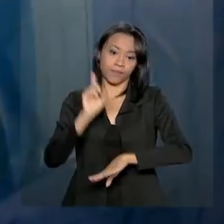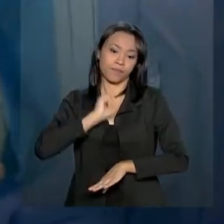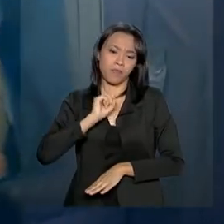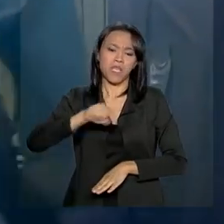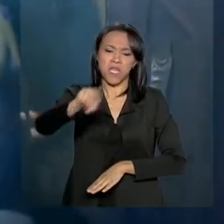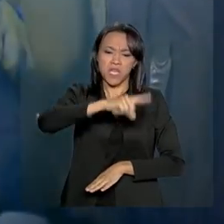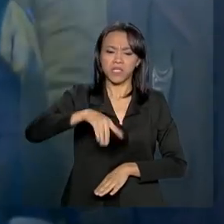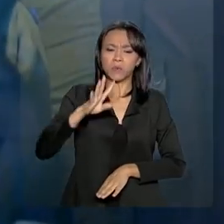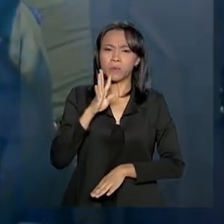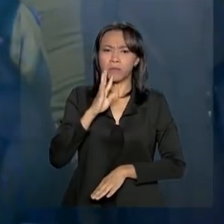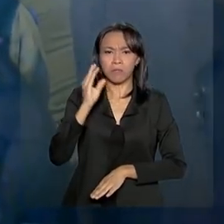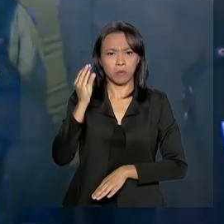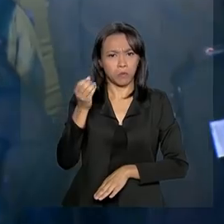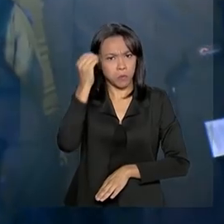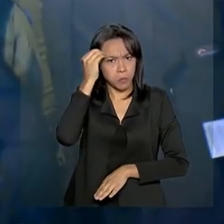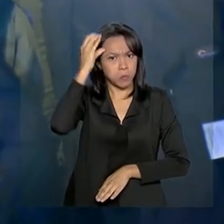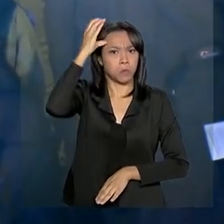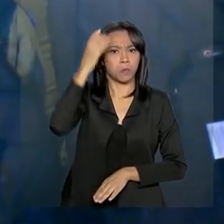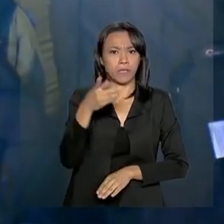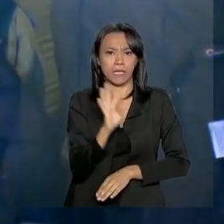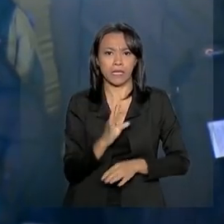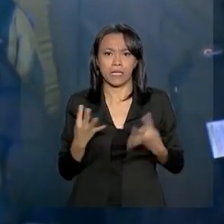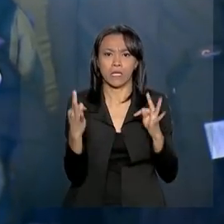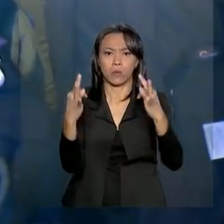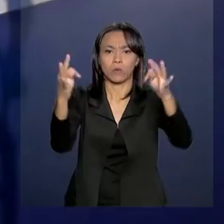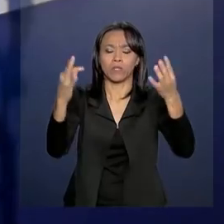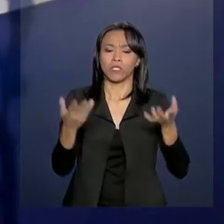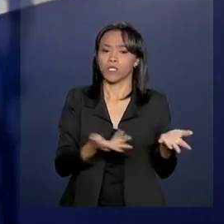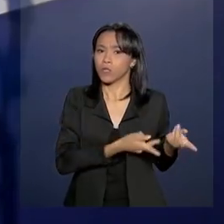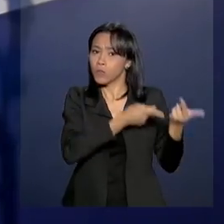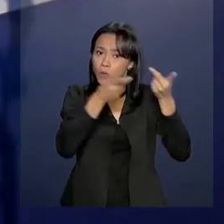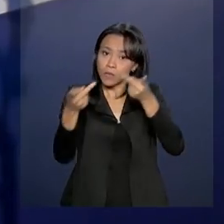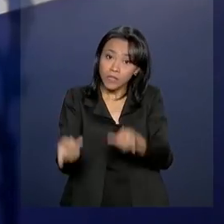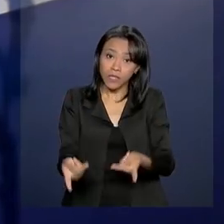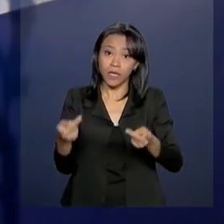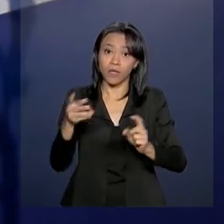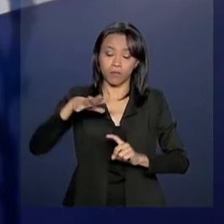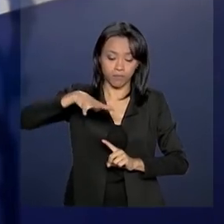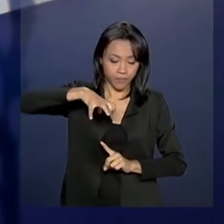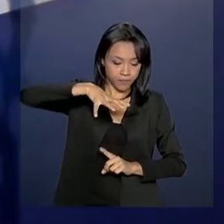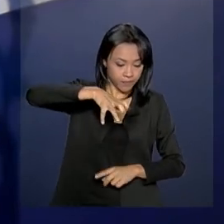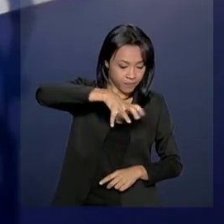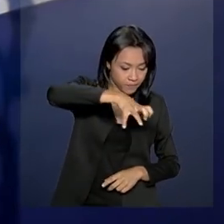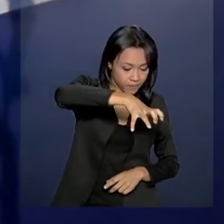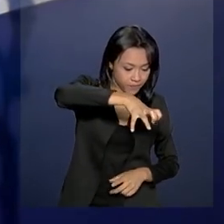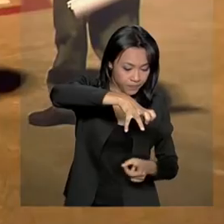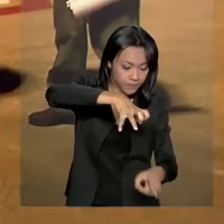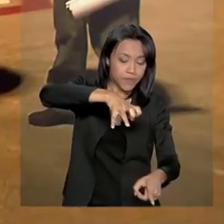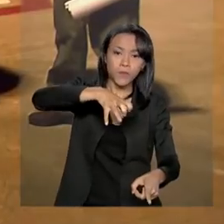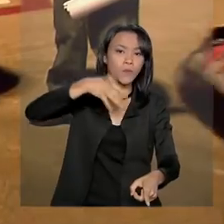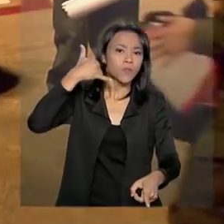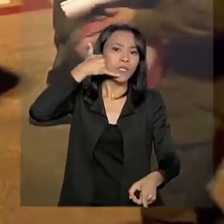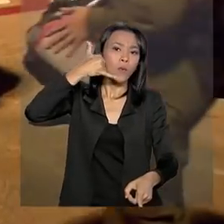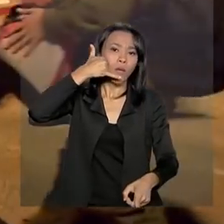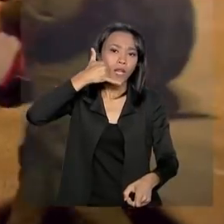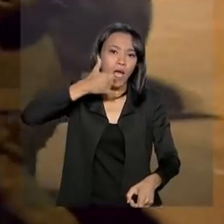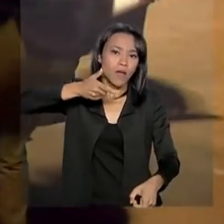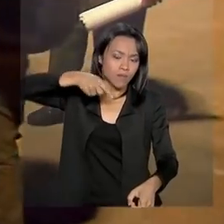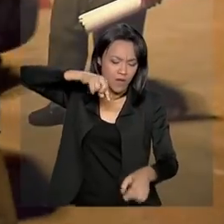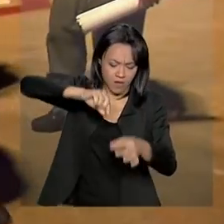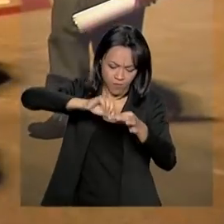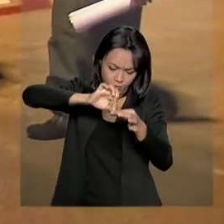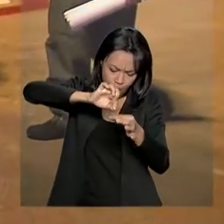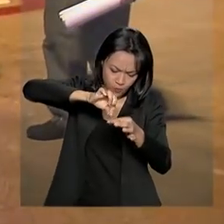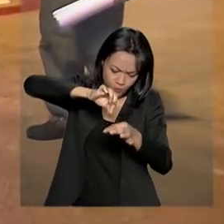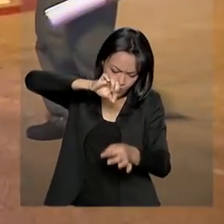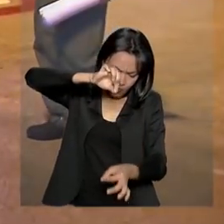em operações de salvamento. Os israelenses trouxeram radares capazes de identificar o sinal de aparelhos celulares a 4